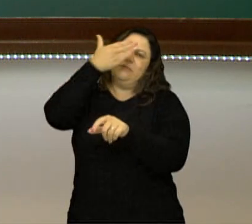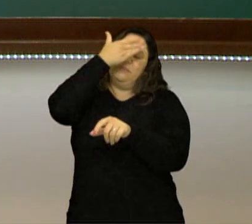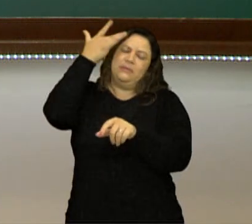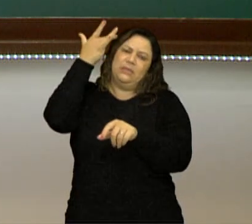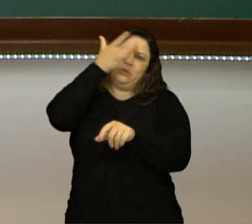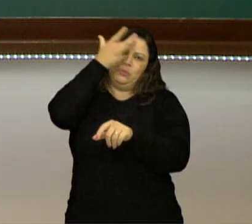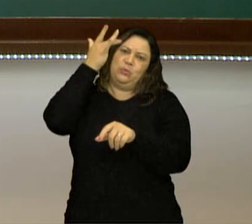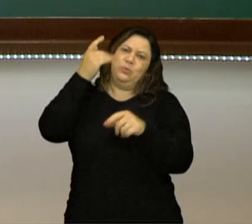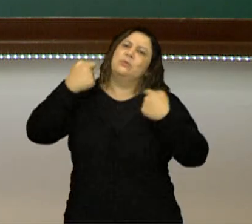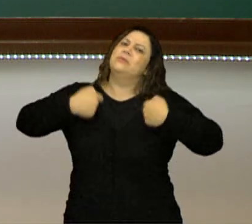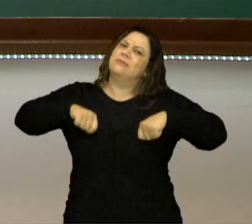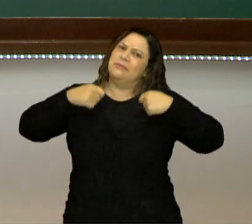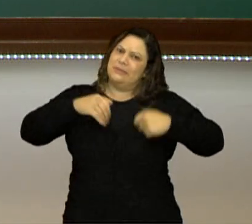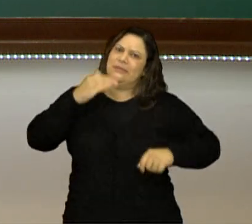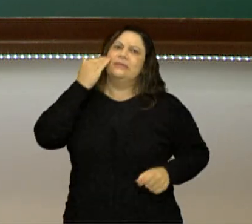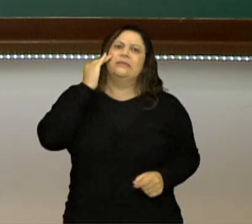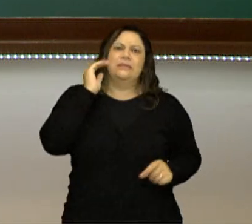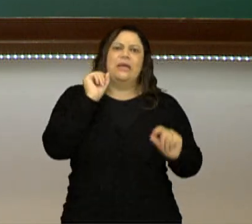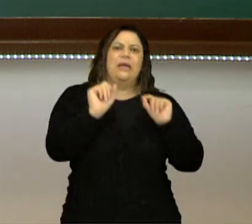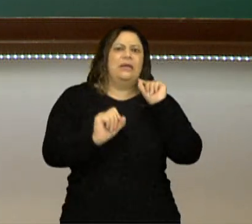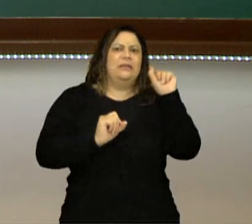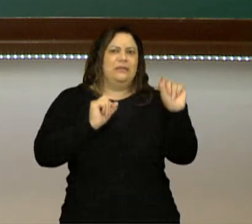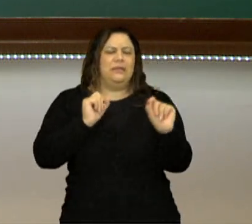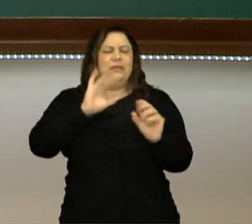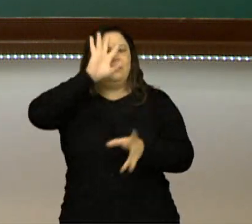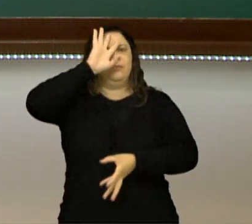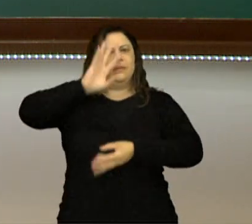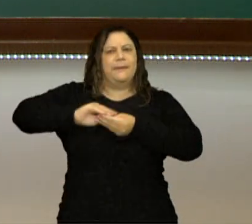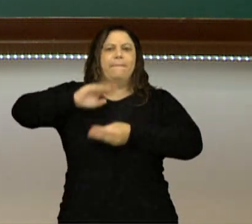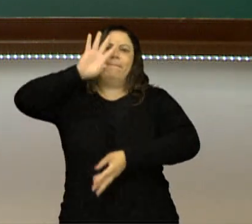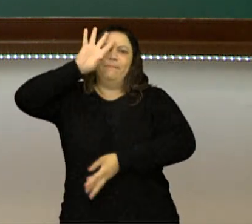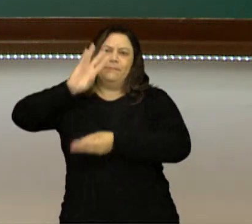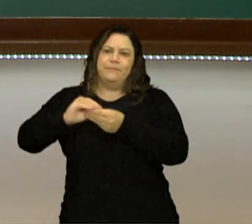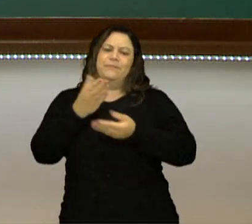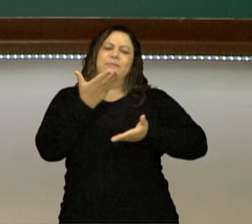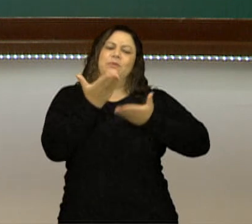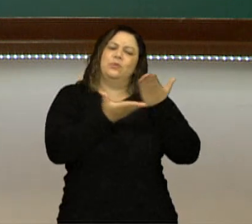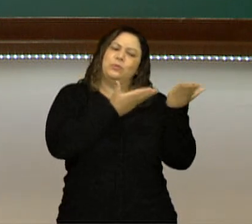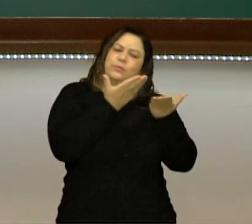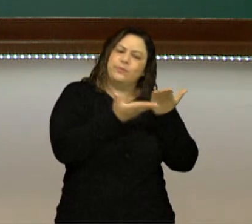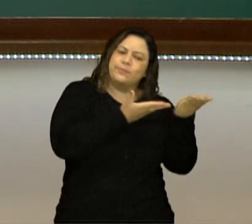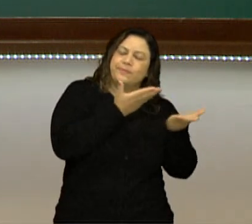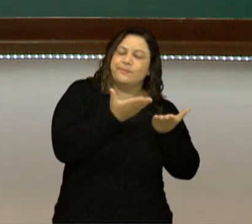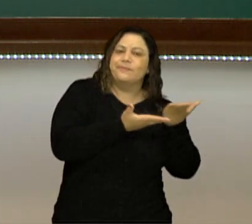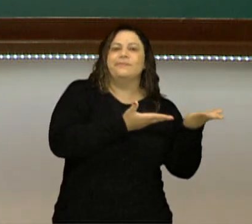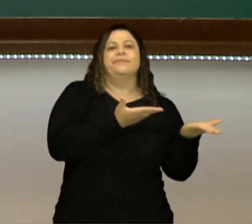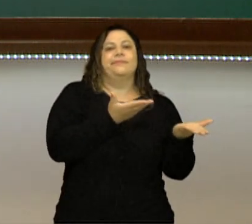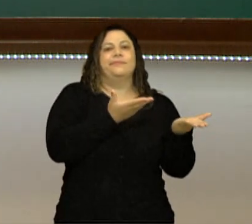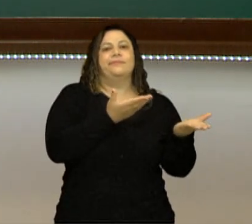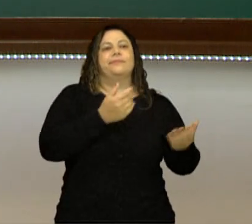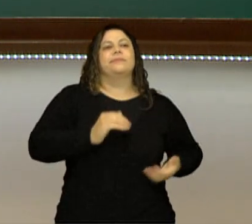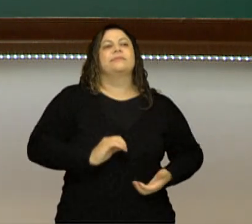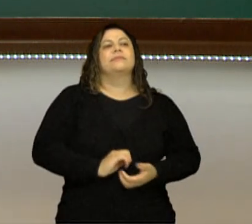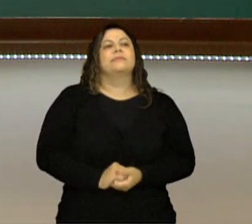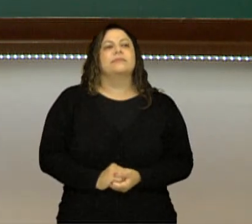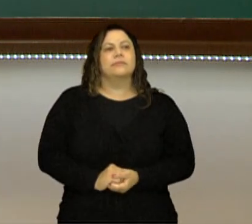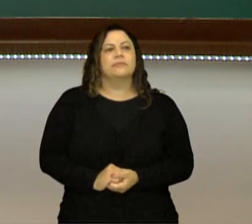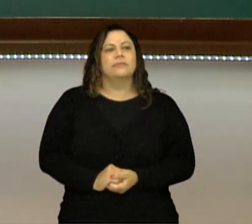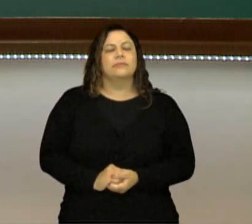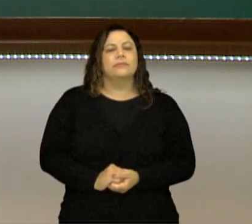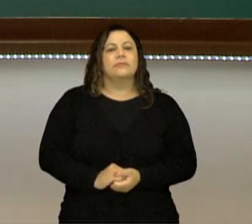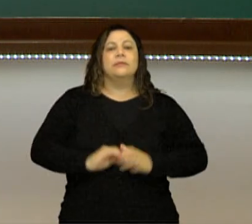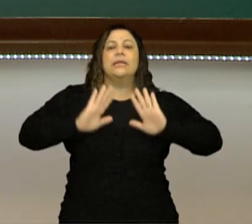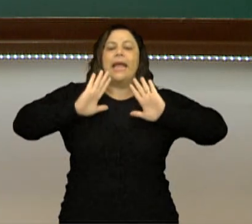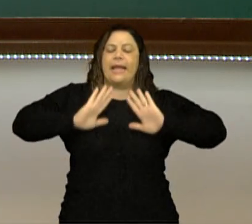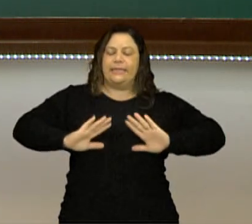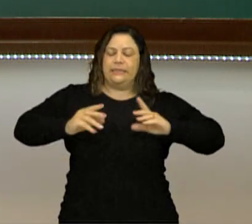e entendendo muitas vezes consegue-se chegar muitas vezes a uma solução, né, os cientistas conseguem chegar nessa solução. Ele está adormecido em